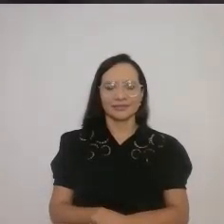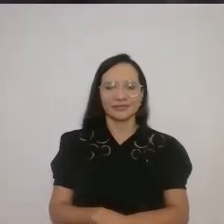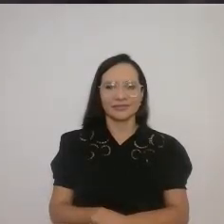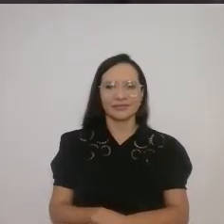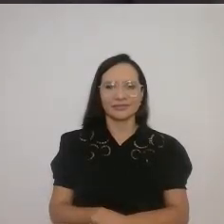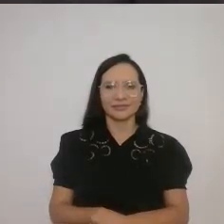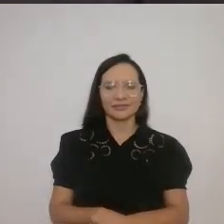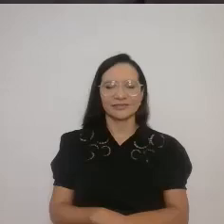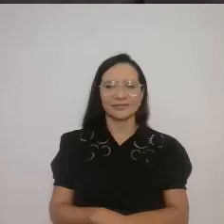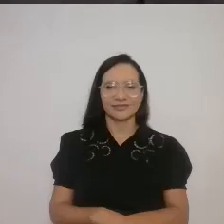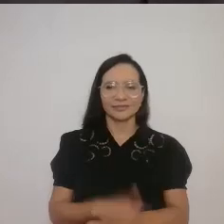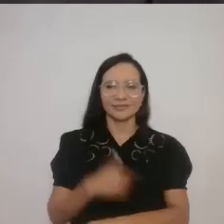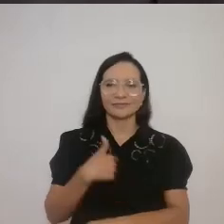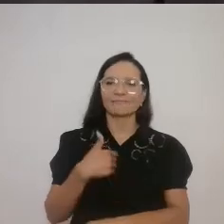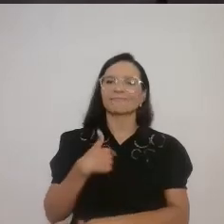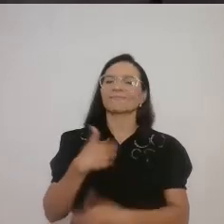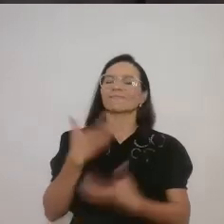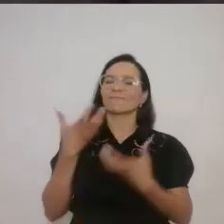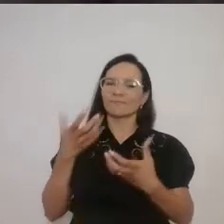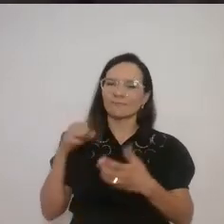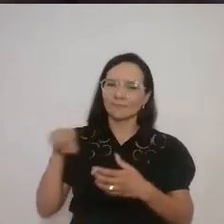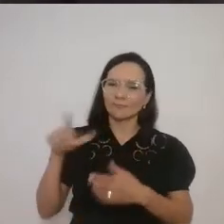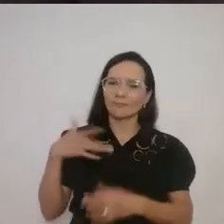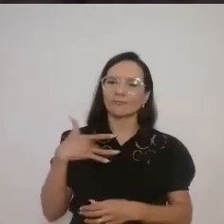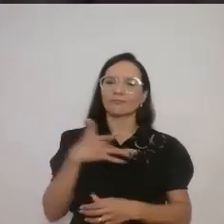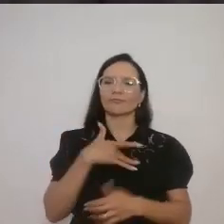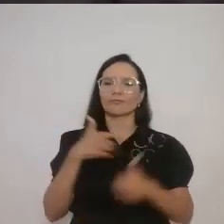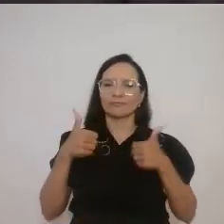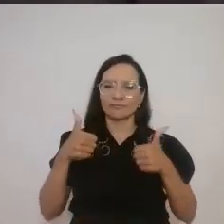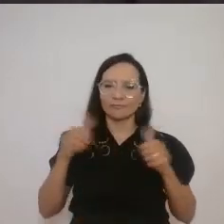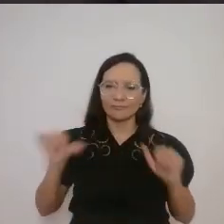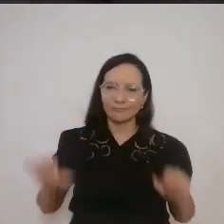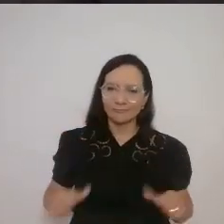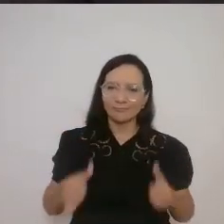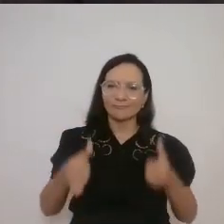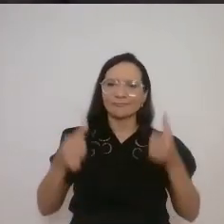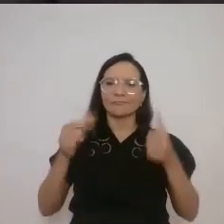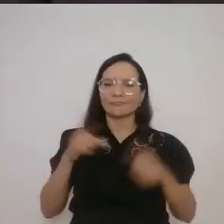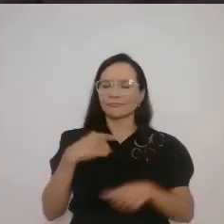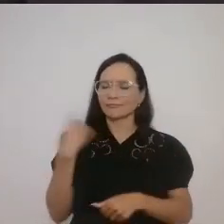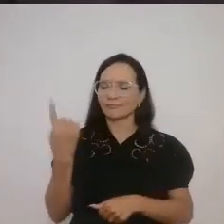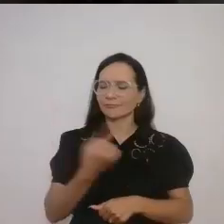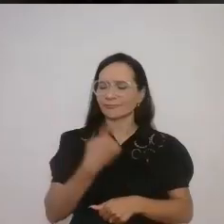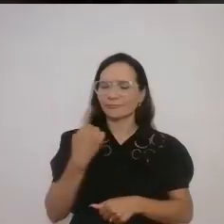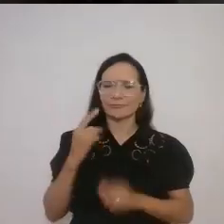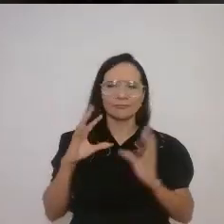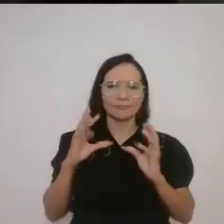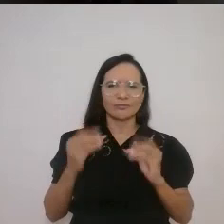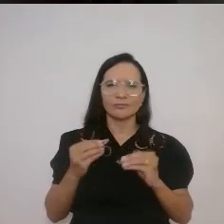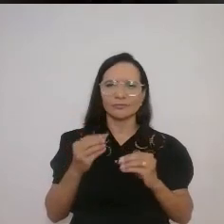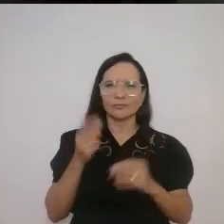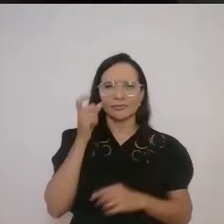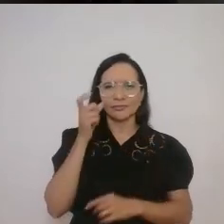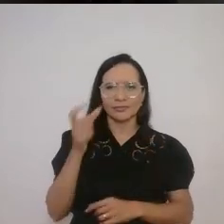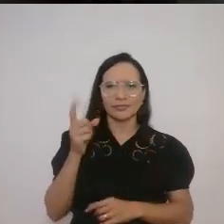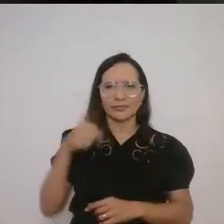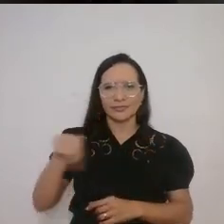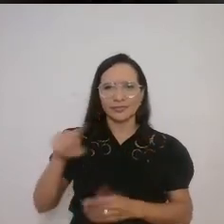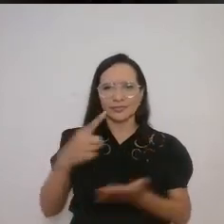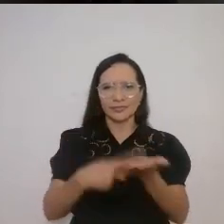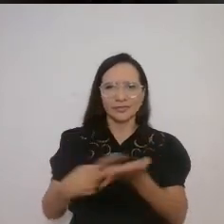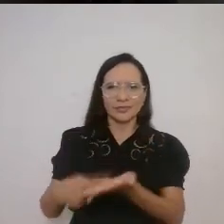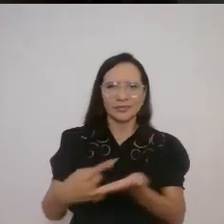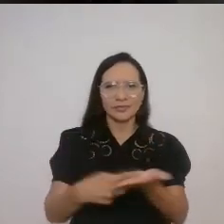de saúde, que é o que interessa, não é, a todos nós. Todos de acordo,